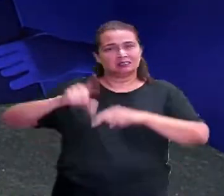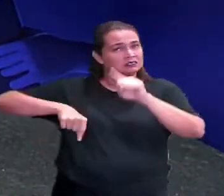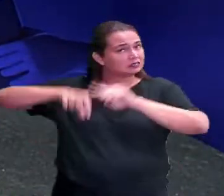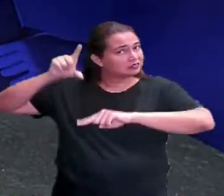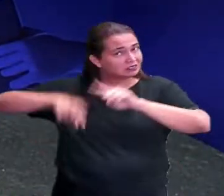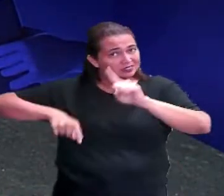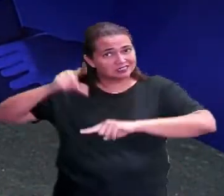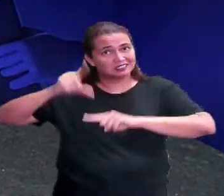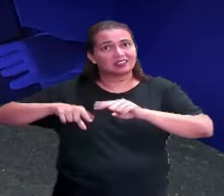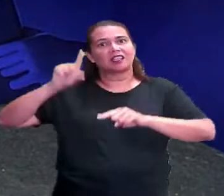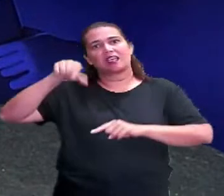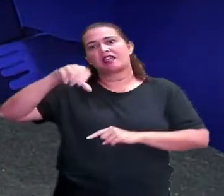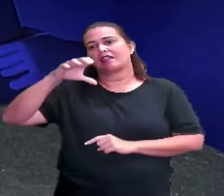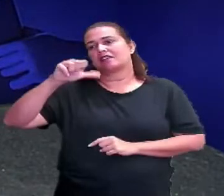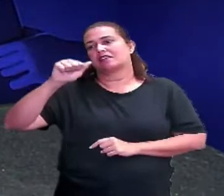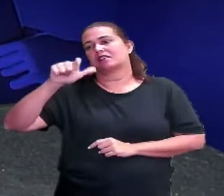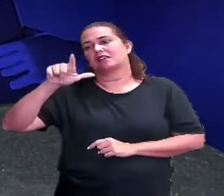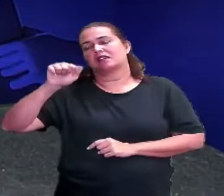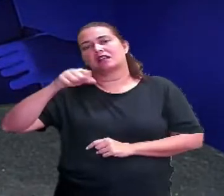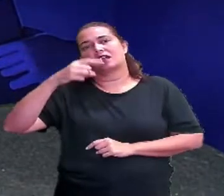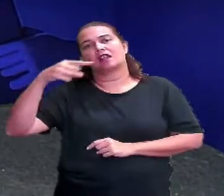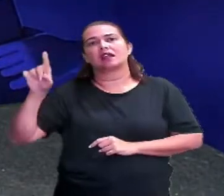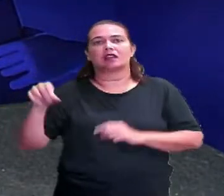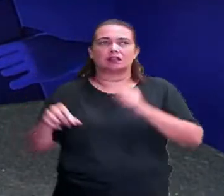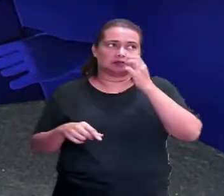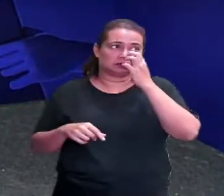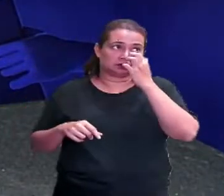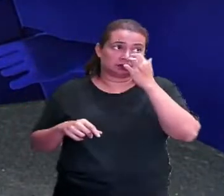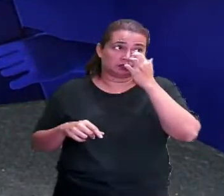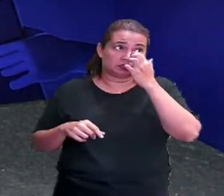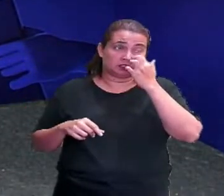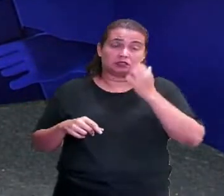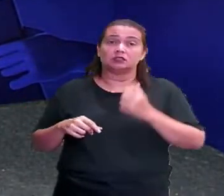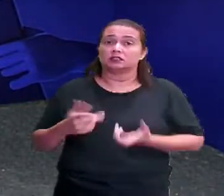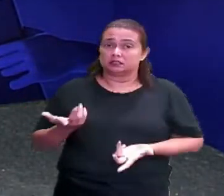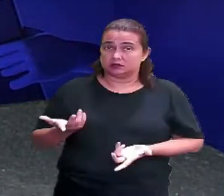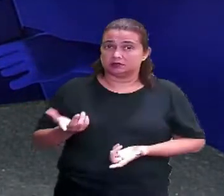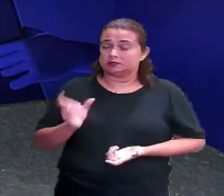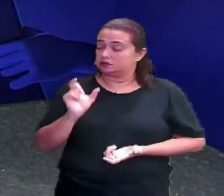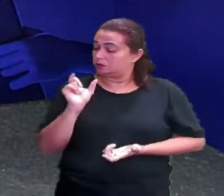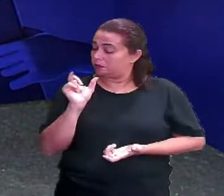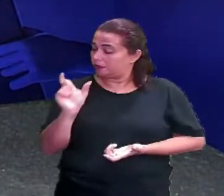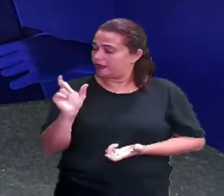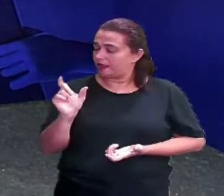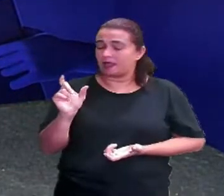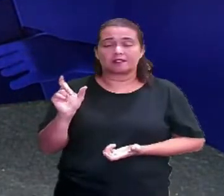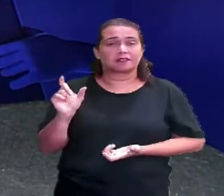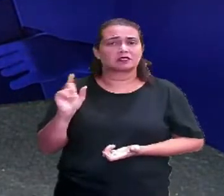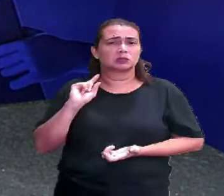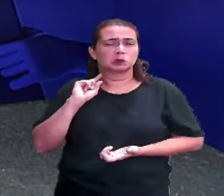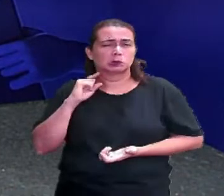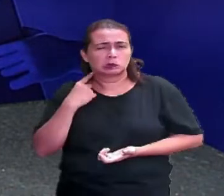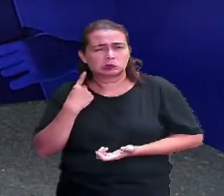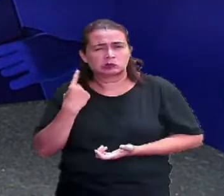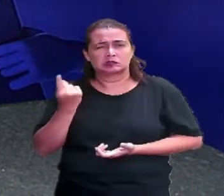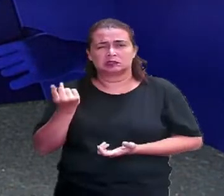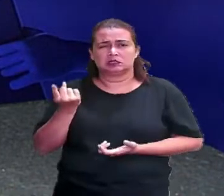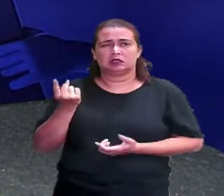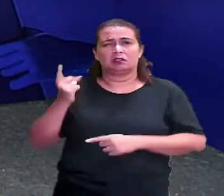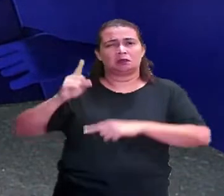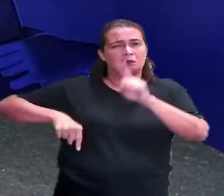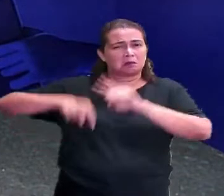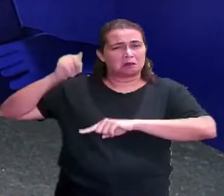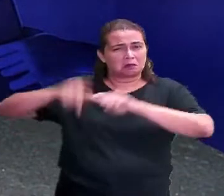ou seja, vamos falar aqui num português muito nosso, né? Se é um palavrão, né? Uma pornografia, aí sim, isso é uma palavra